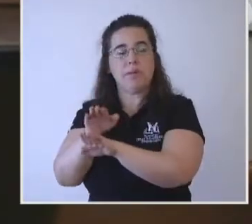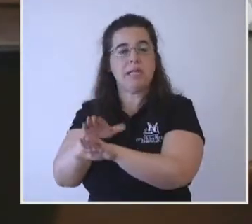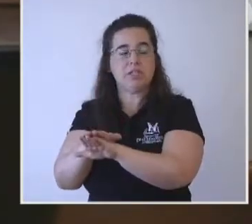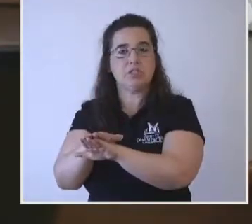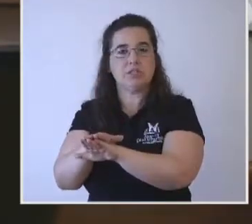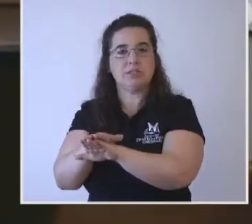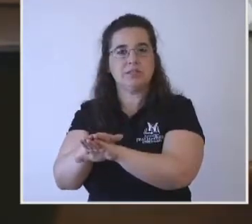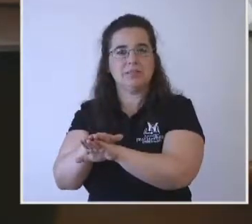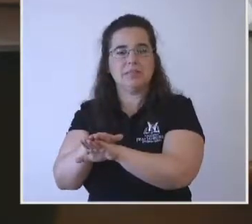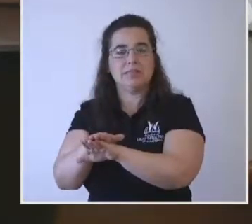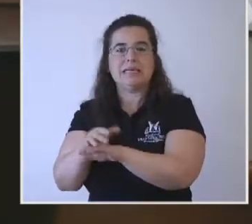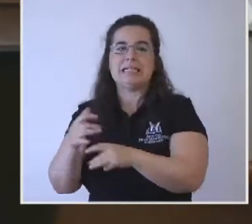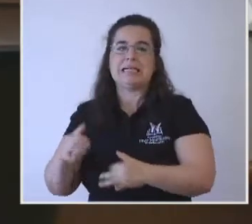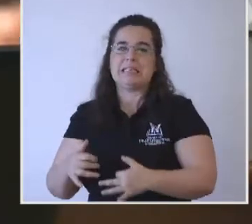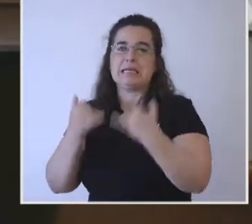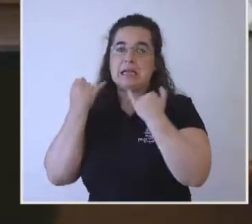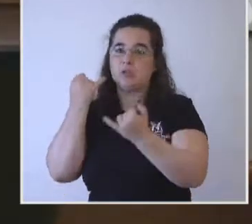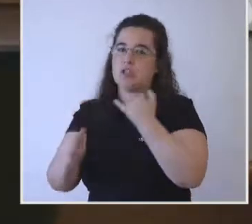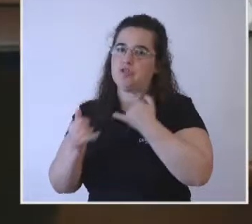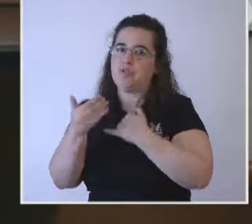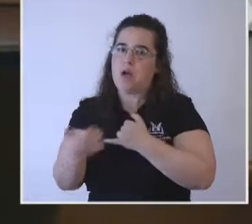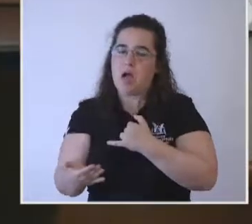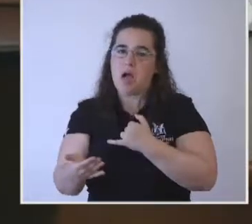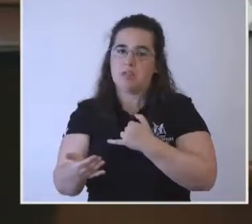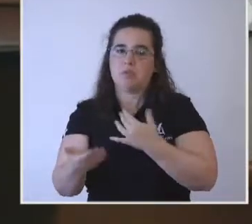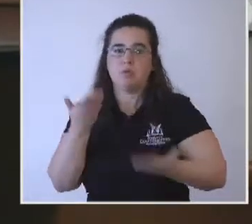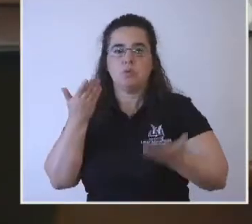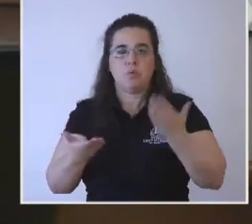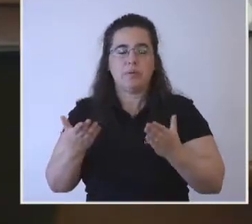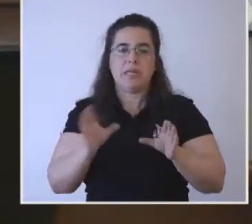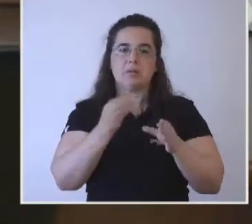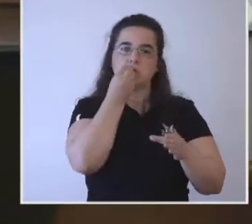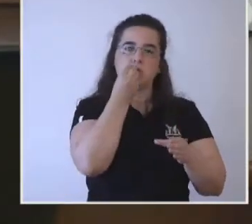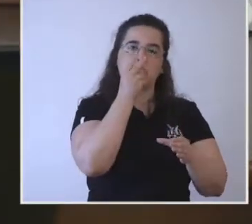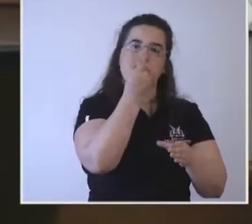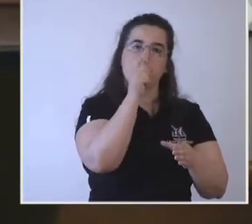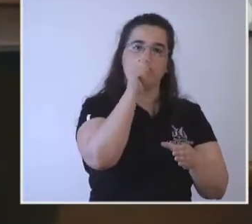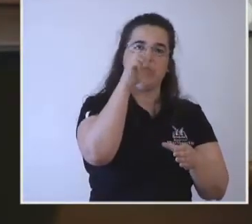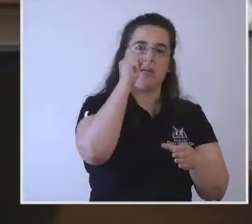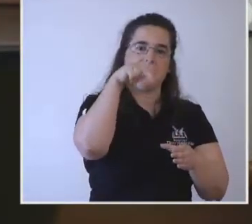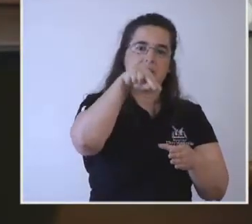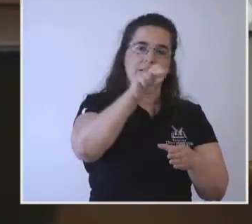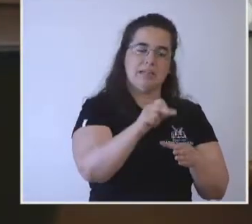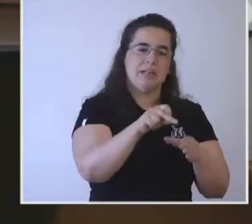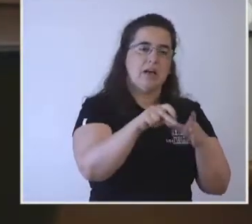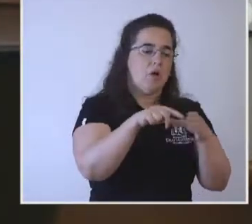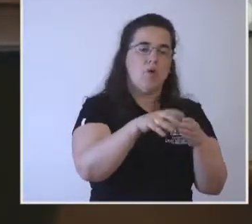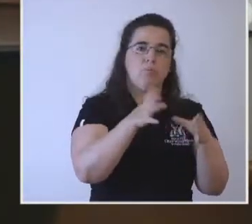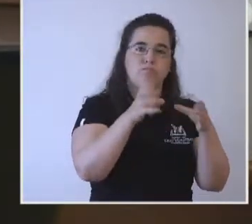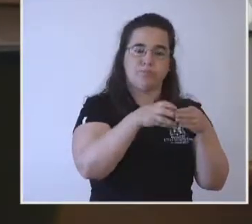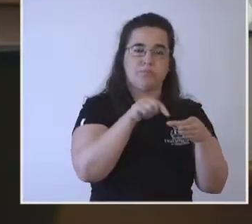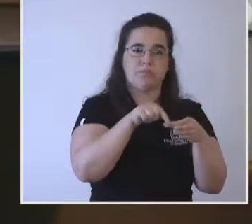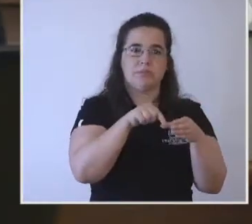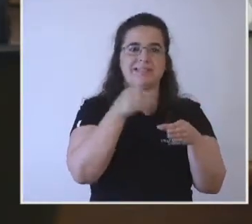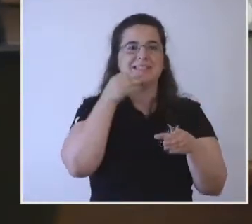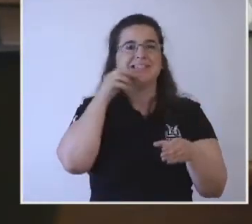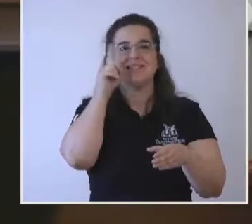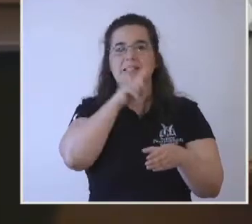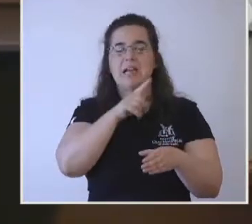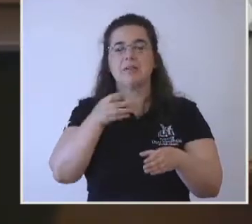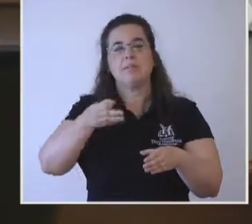os não vegetarianos e do que os véganos. Quando nós pegamos na outra proteína, que é a proteína 3, que